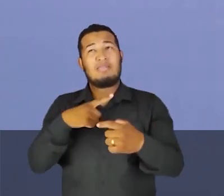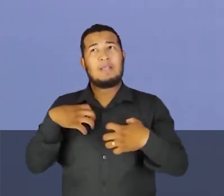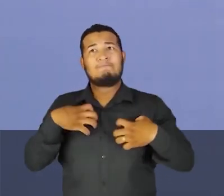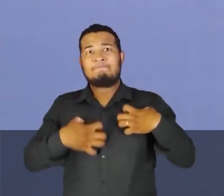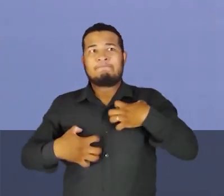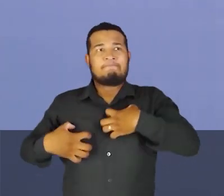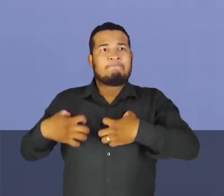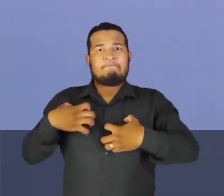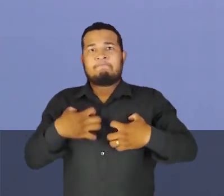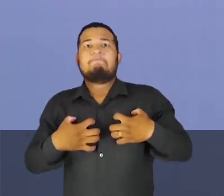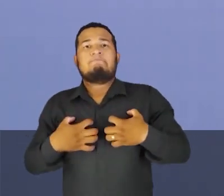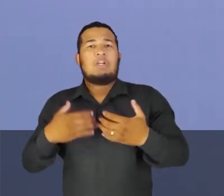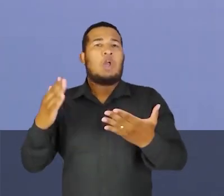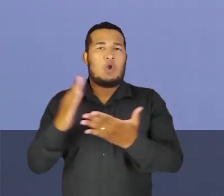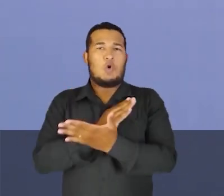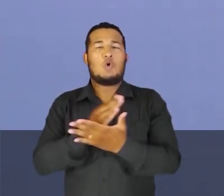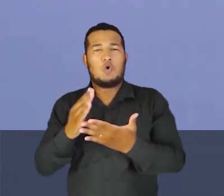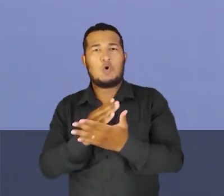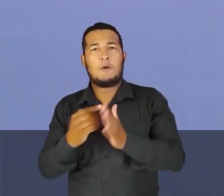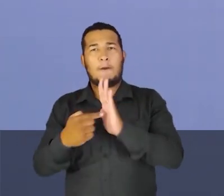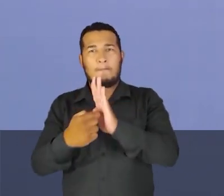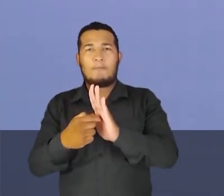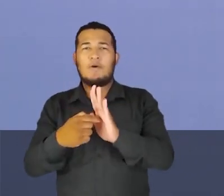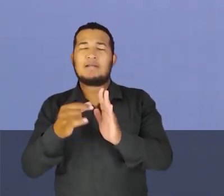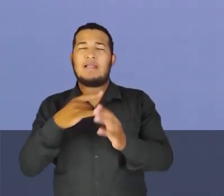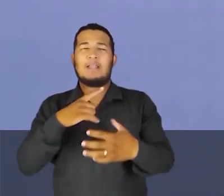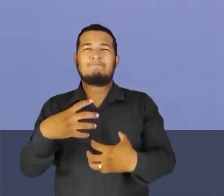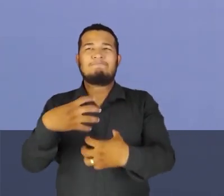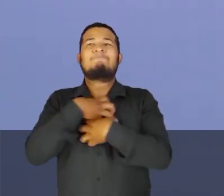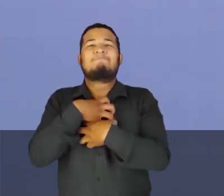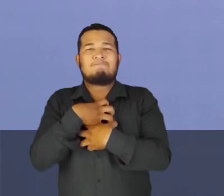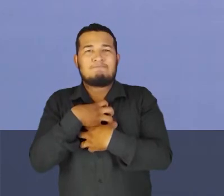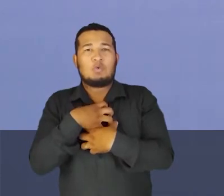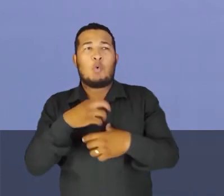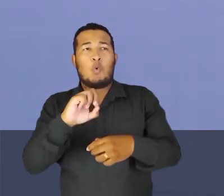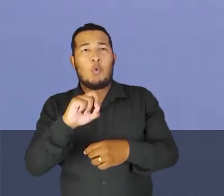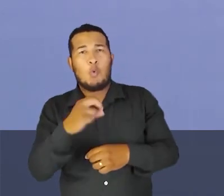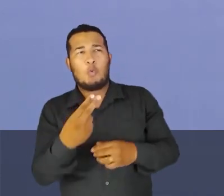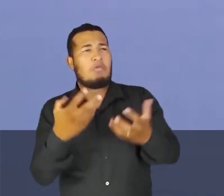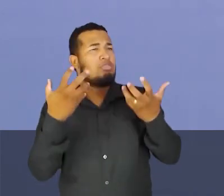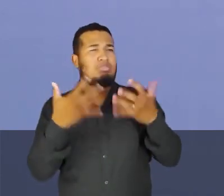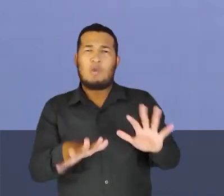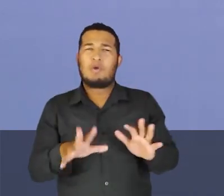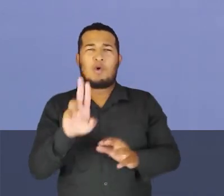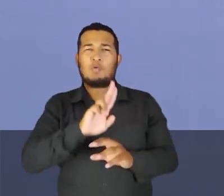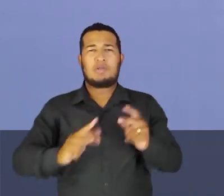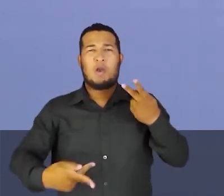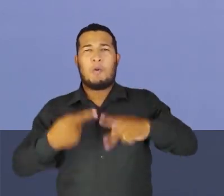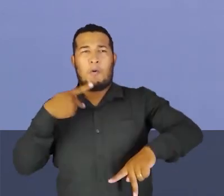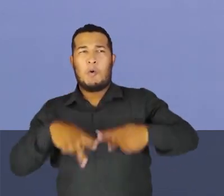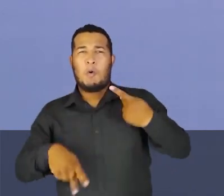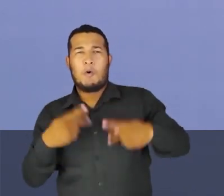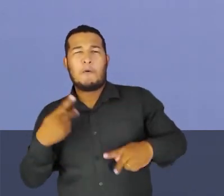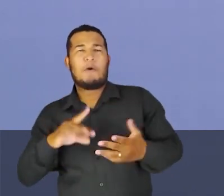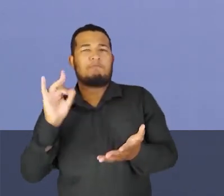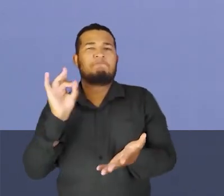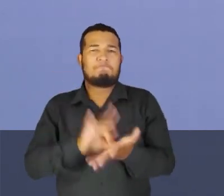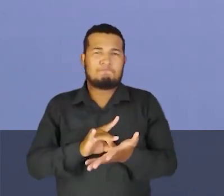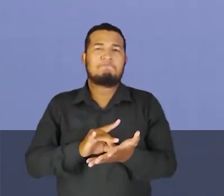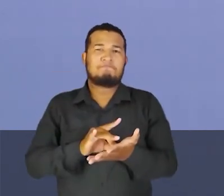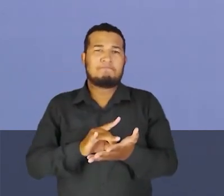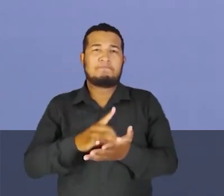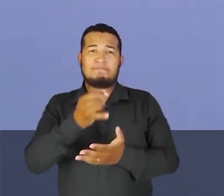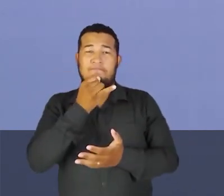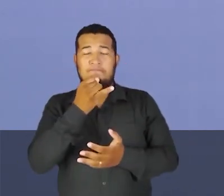esses hormônios, né? Apresentam efeitos colaterais, não querem utilizar hormônios artificiais, aí no caso,